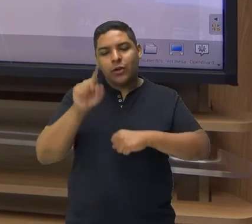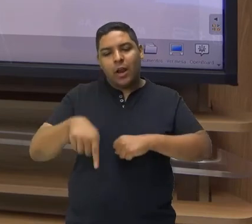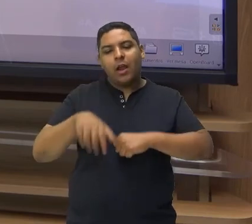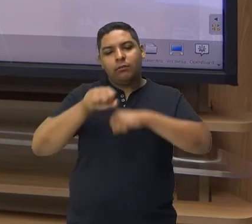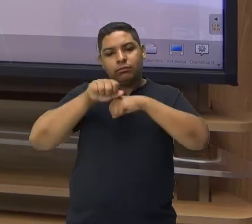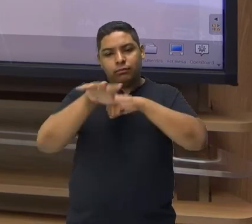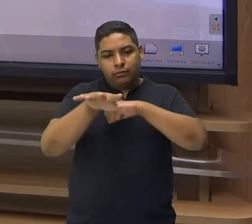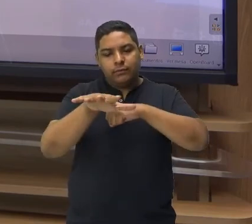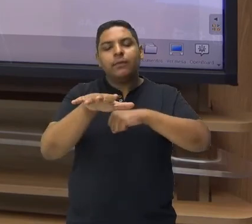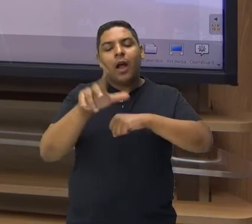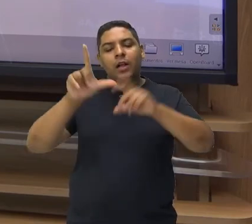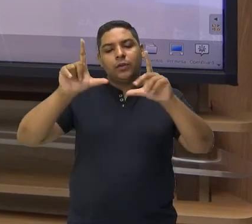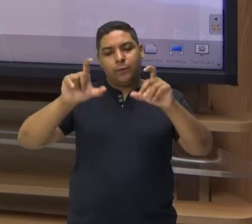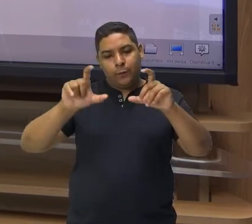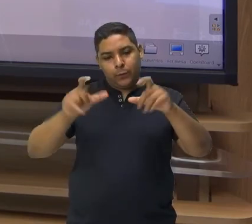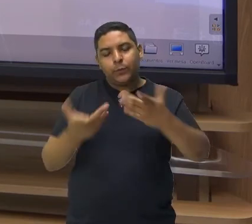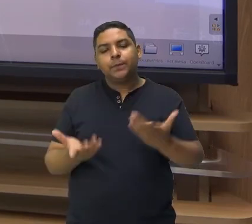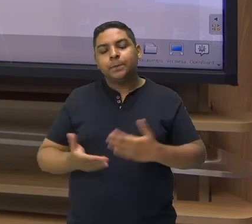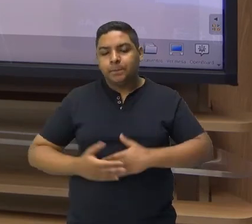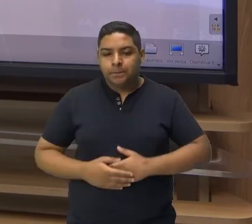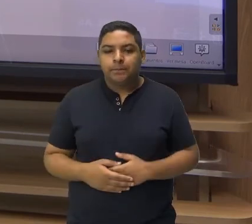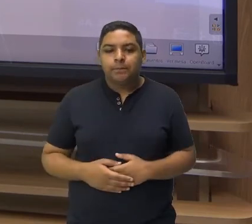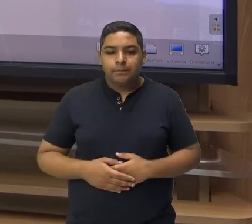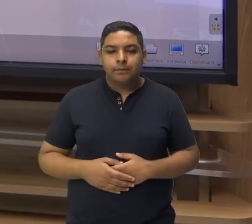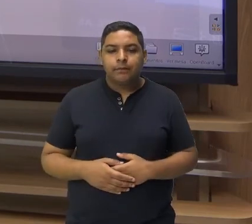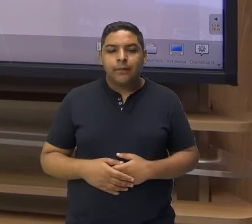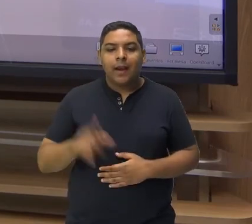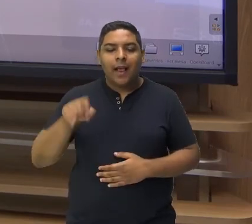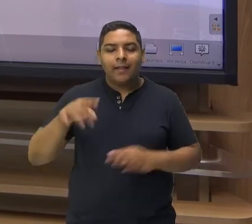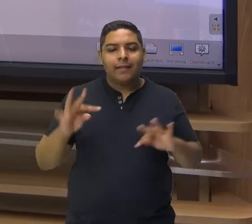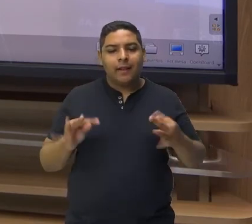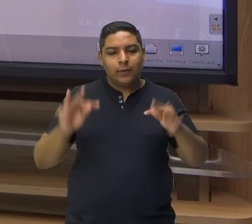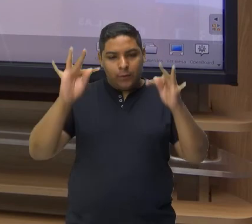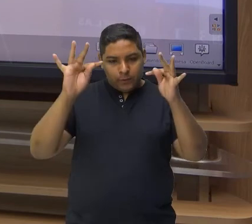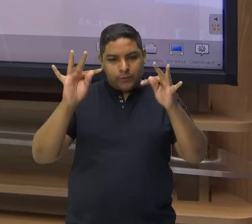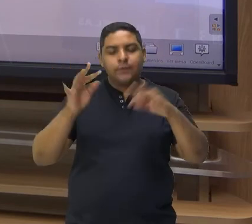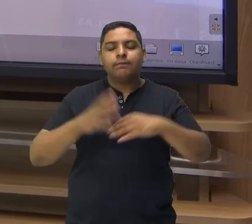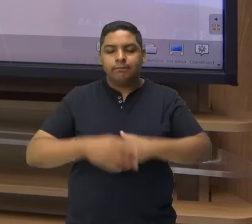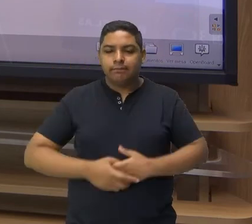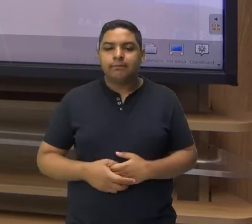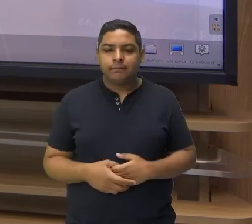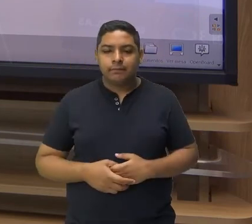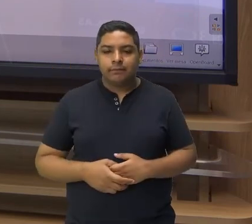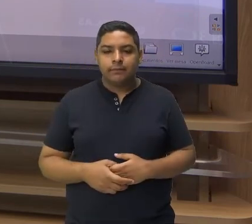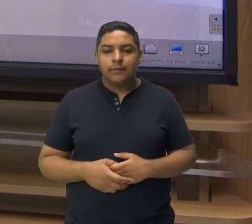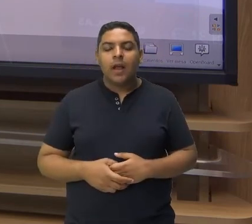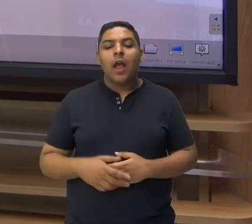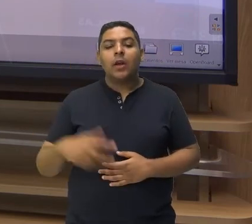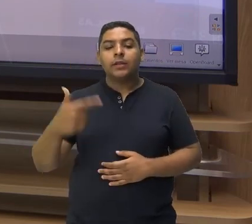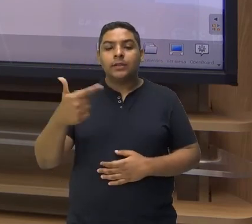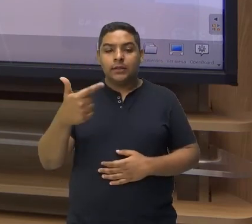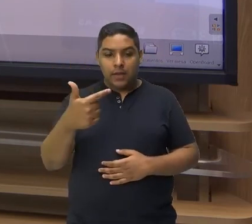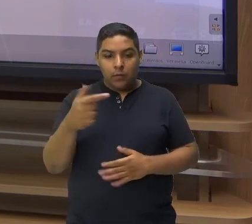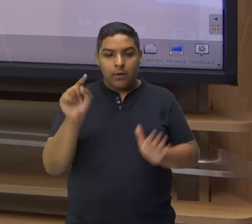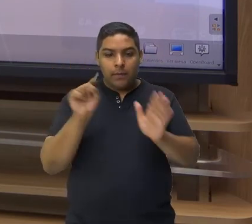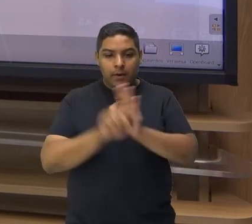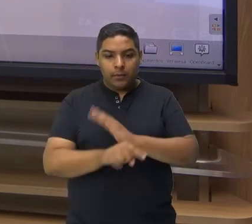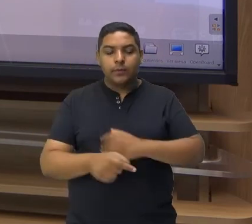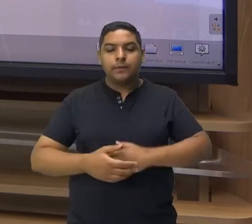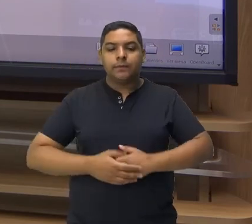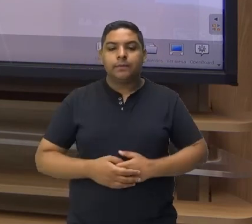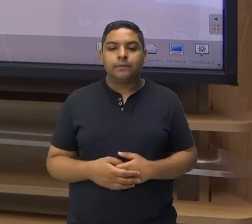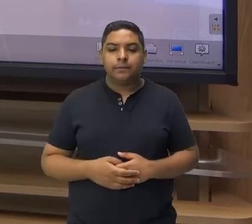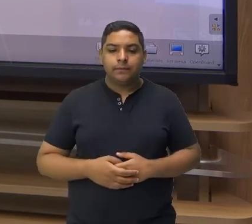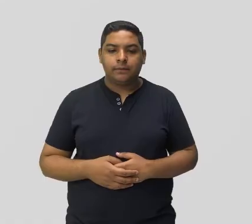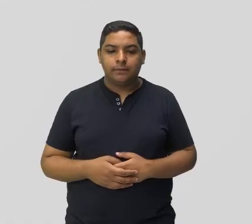tá certo? Então, aí uma aplicação tecnológica dos capacitores, beleza? Vamos corrigir a nossa segunda questão agora, depois dessa